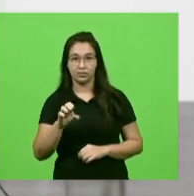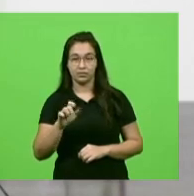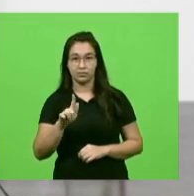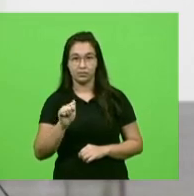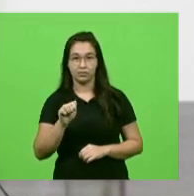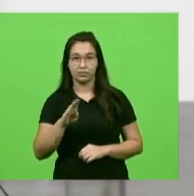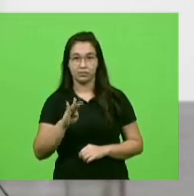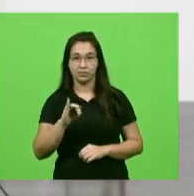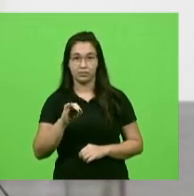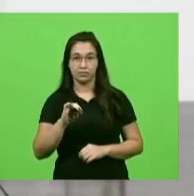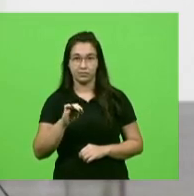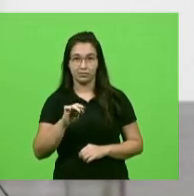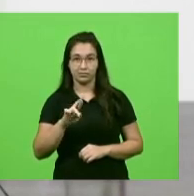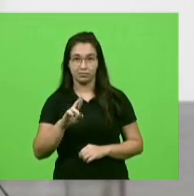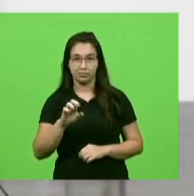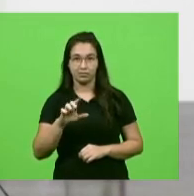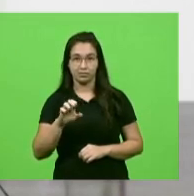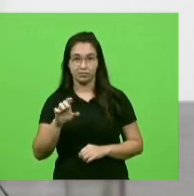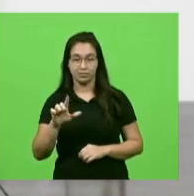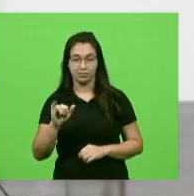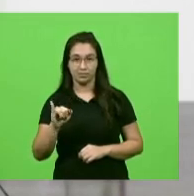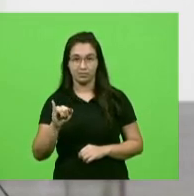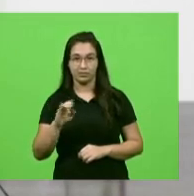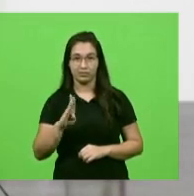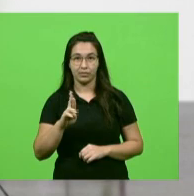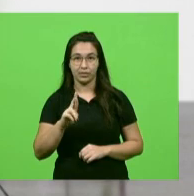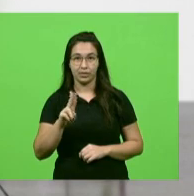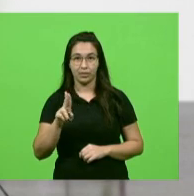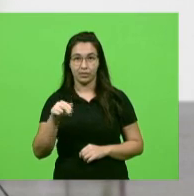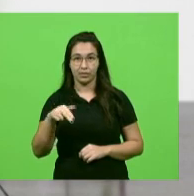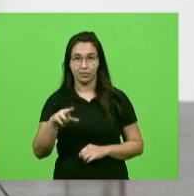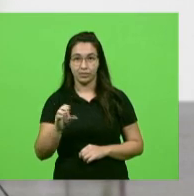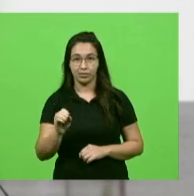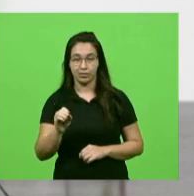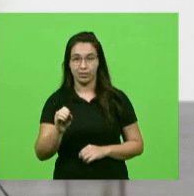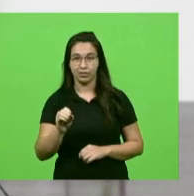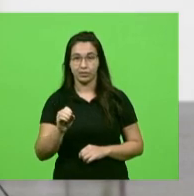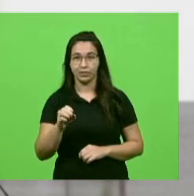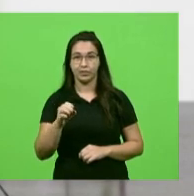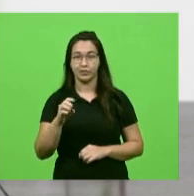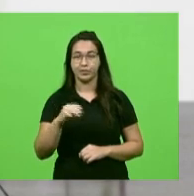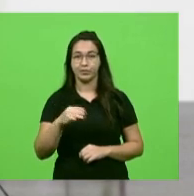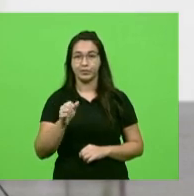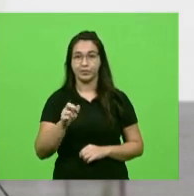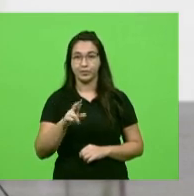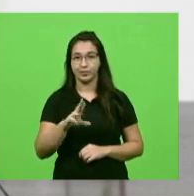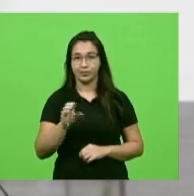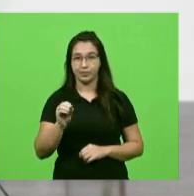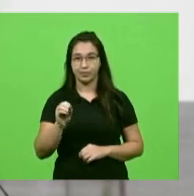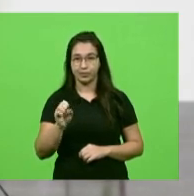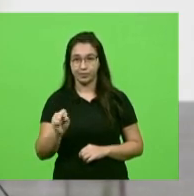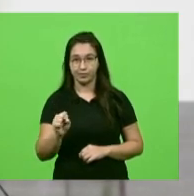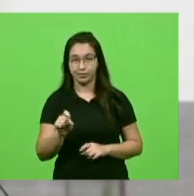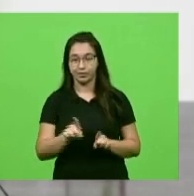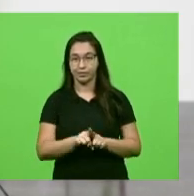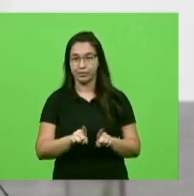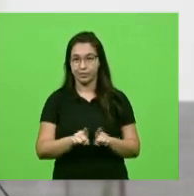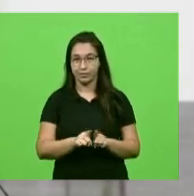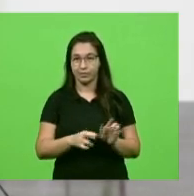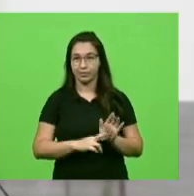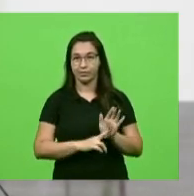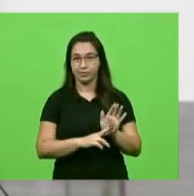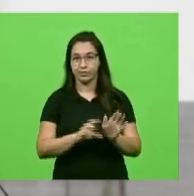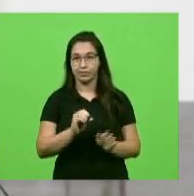Beckhauser Rodrigues, Adalto Beckhauser, Bruno de Oliveira Carreirão, doutor Marcos Fei Props, também representando da OAB,